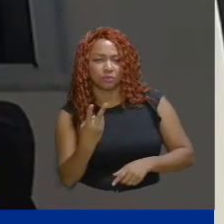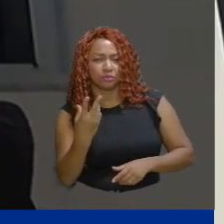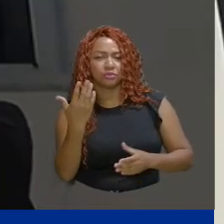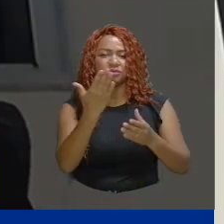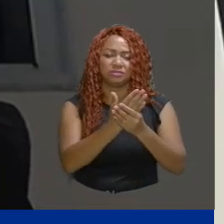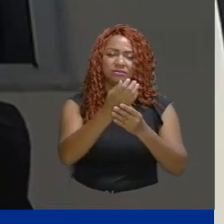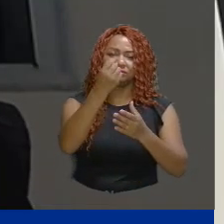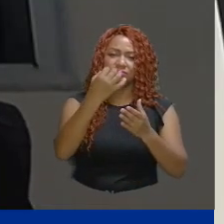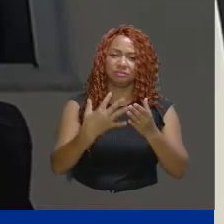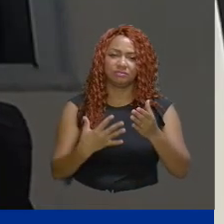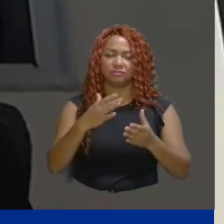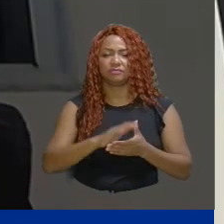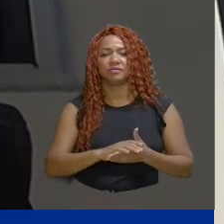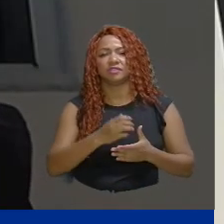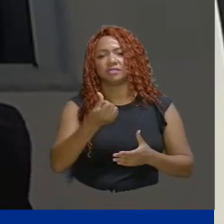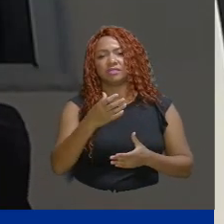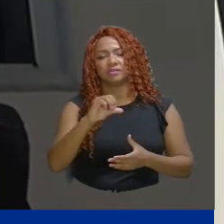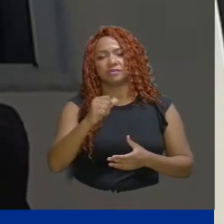declaração